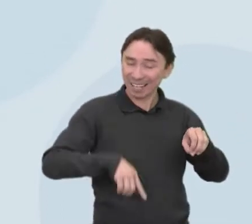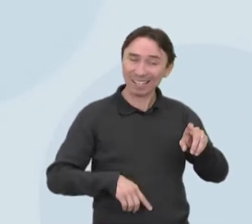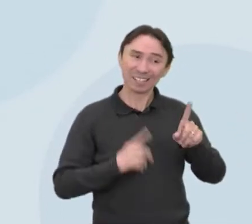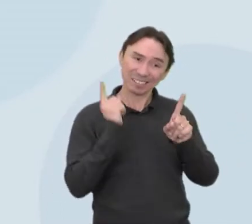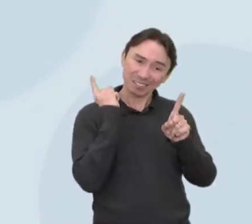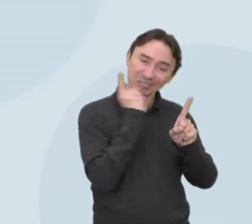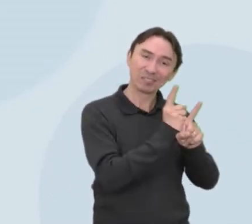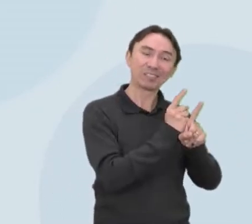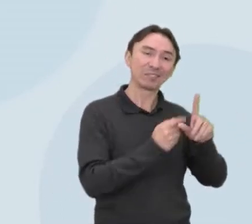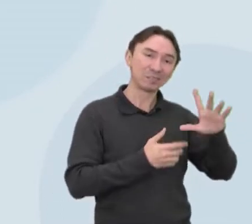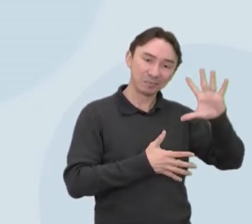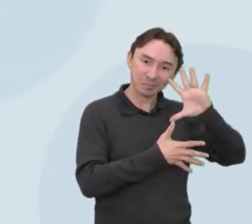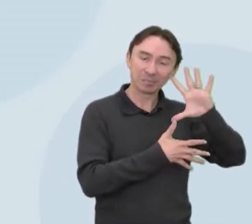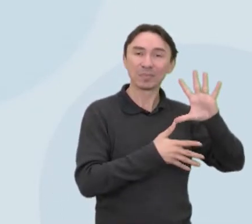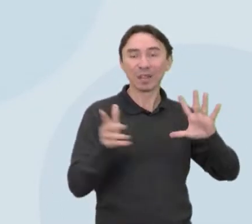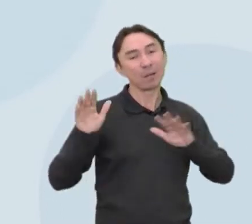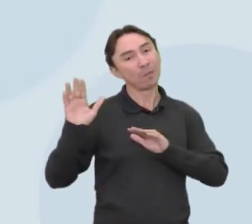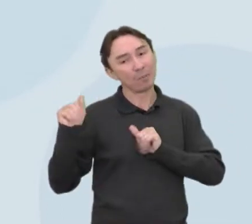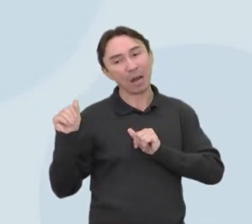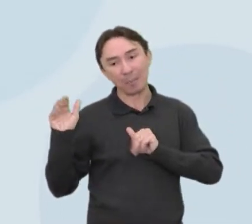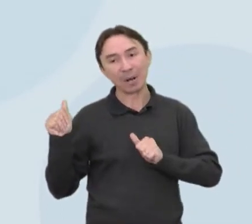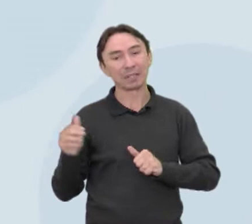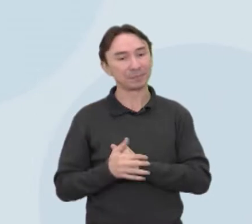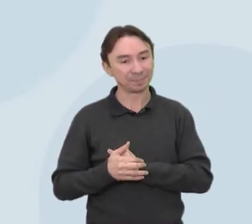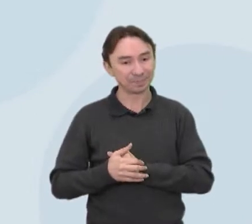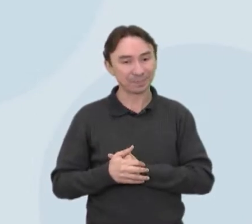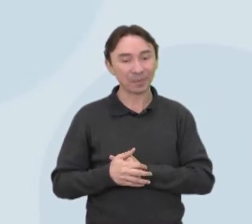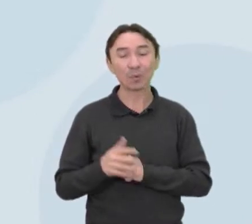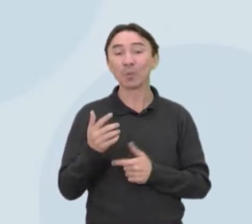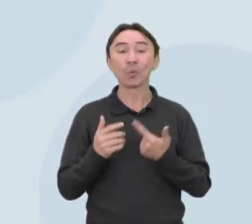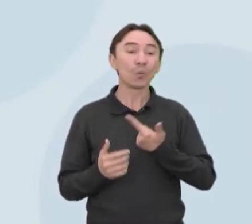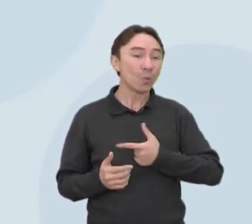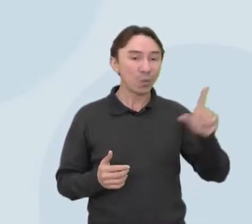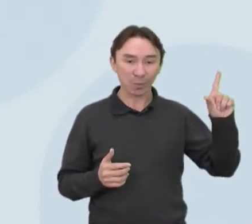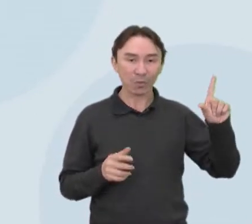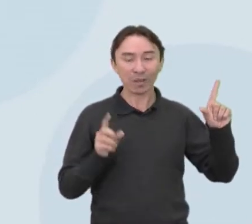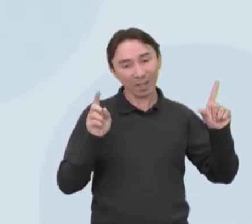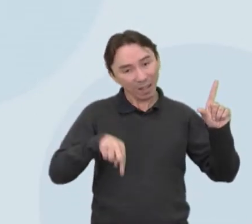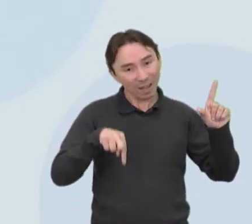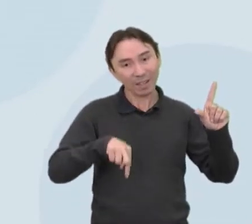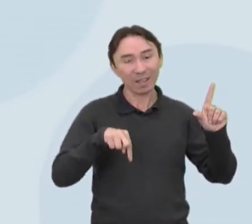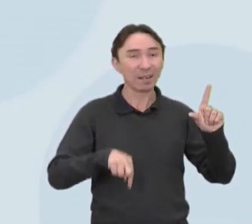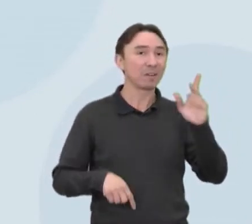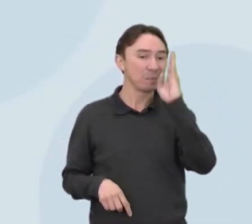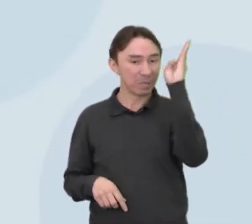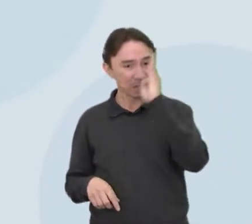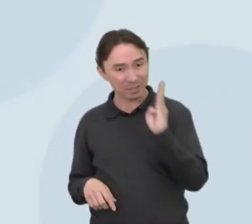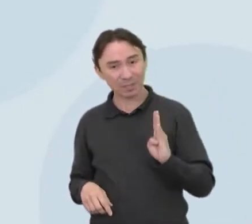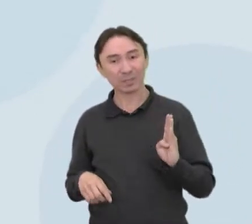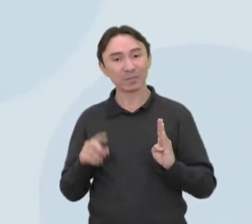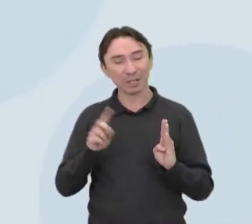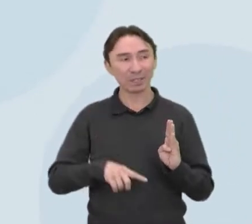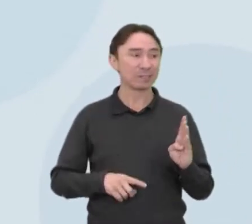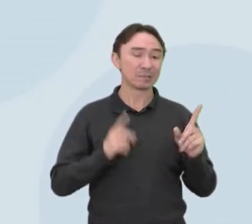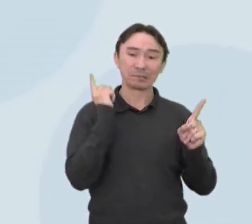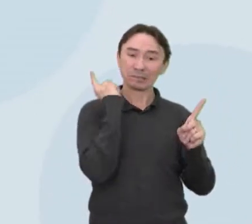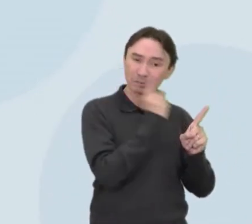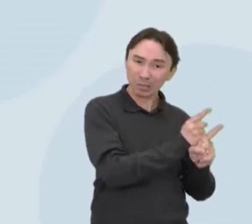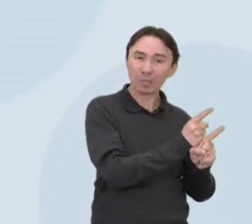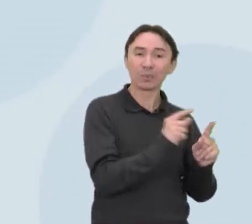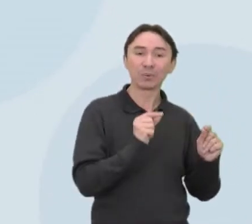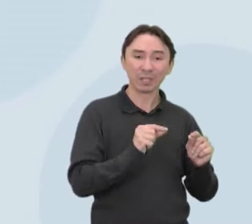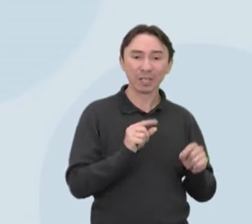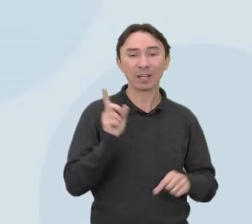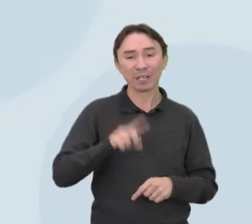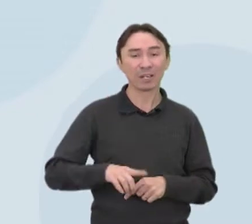né? E já o outro seria o descobrimento do Brasil, né, que acontece aí em 22 de abril de 1500